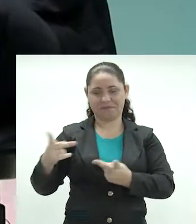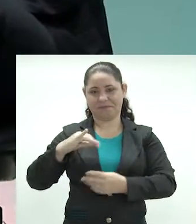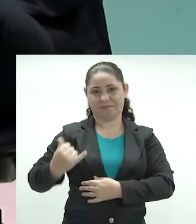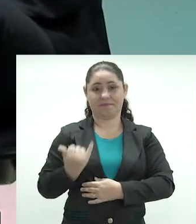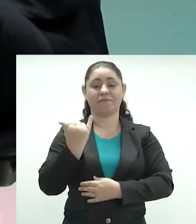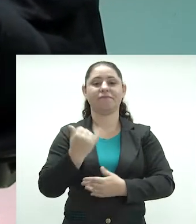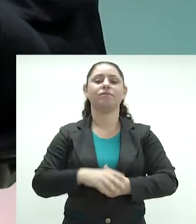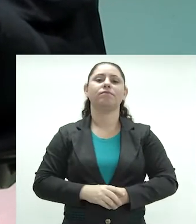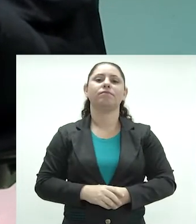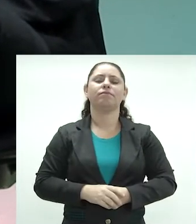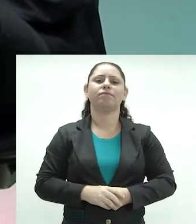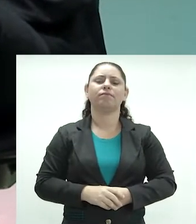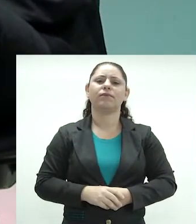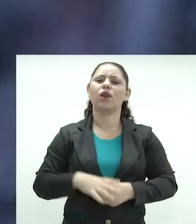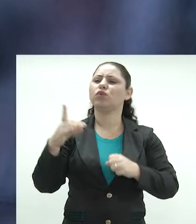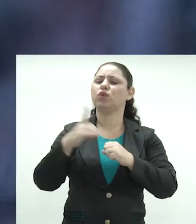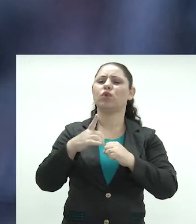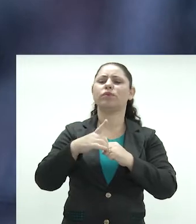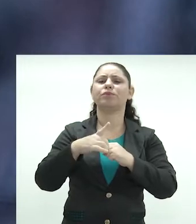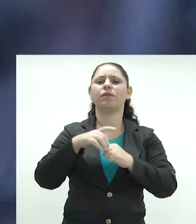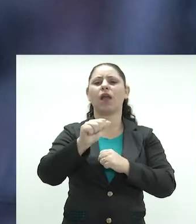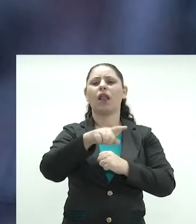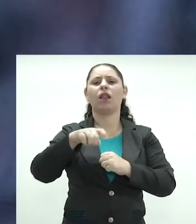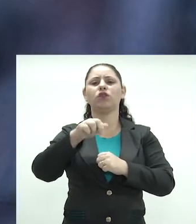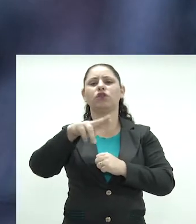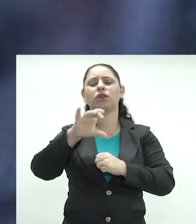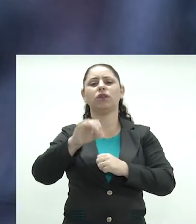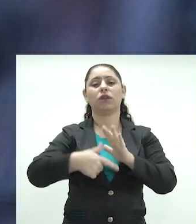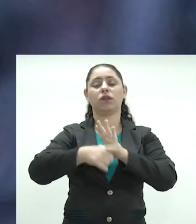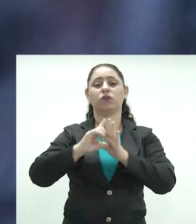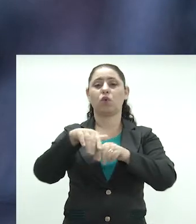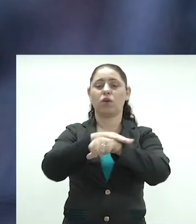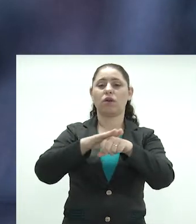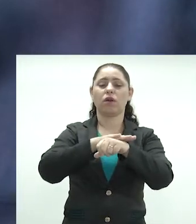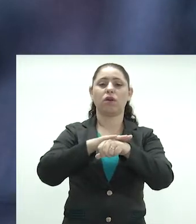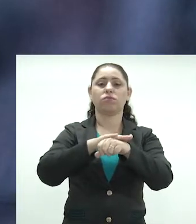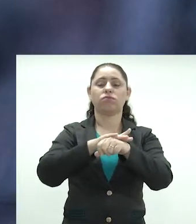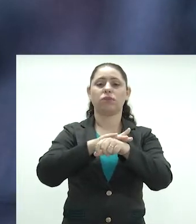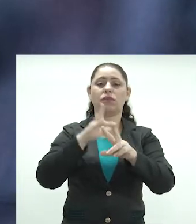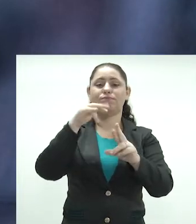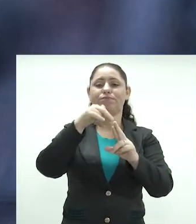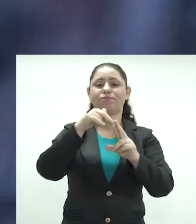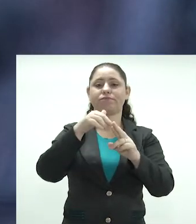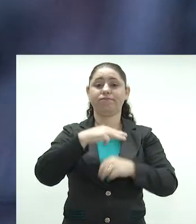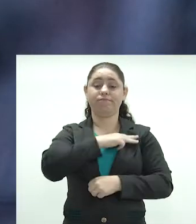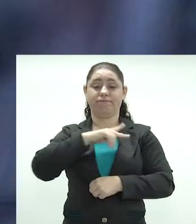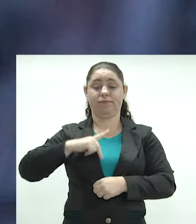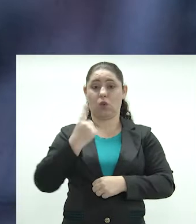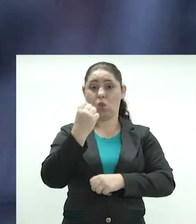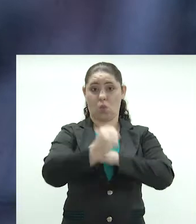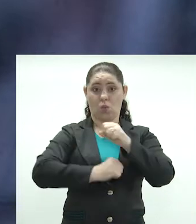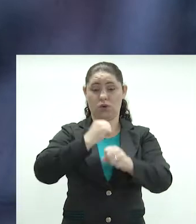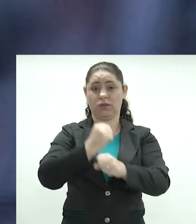programa. Muito obrigado pelo convite e oportunidade. Então, doutor Alexandre, a gente estava conversando aqui antes de começar o programa, você está à frente do Ministério Público